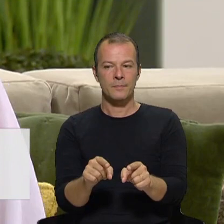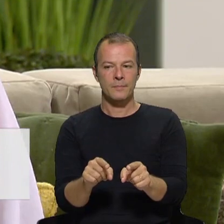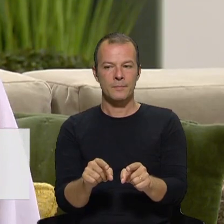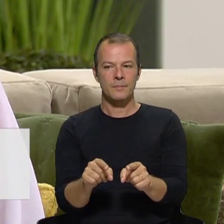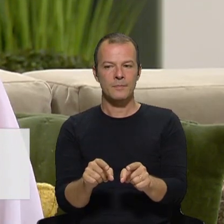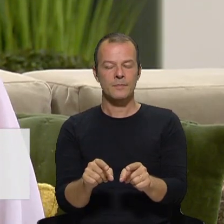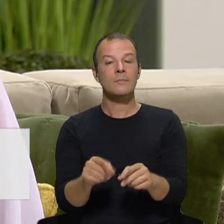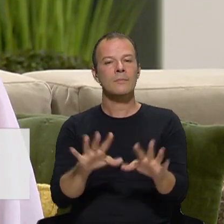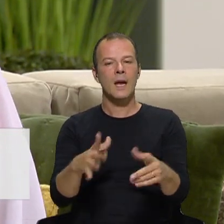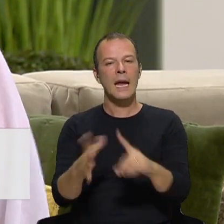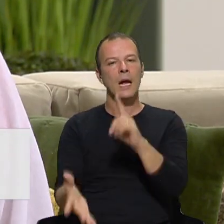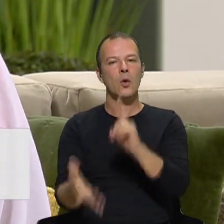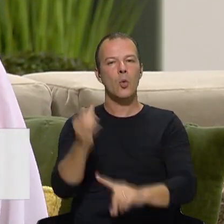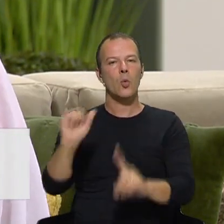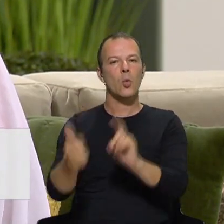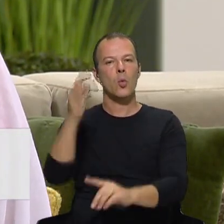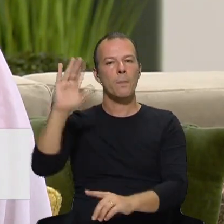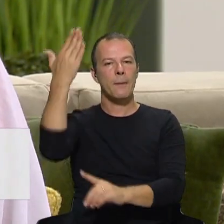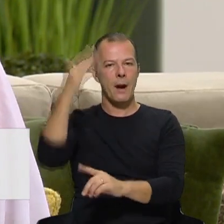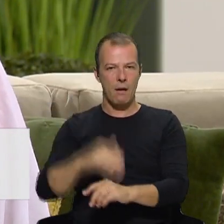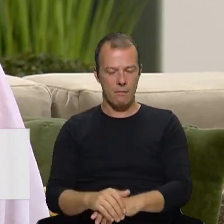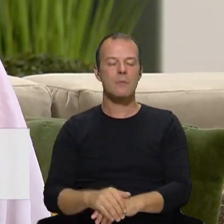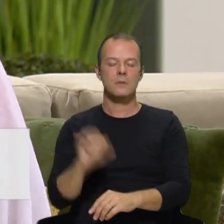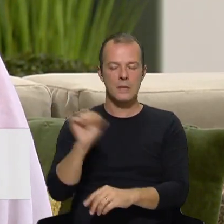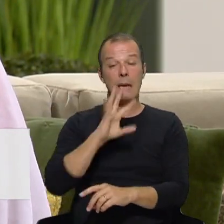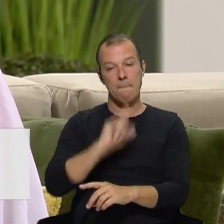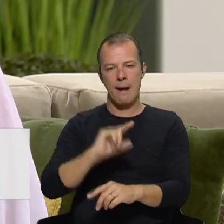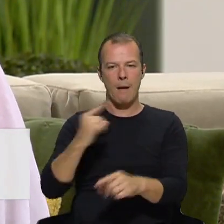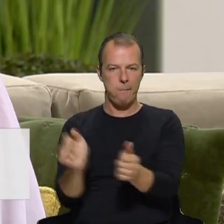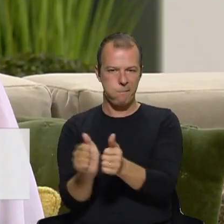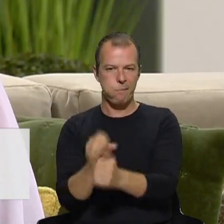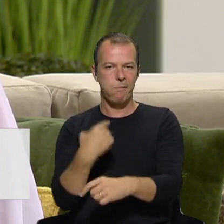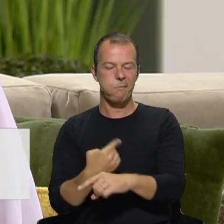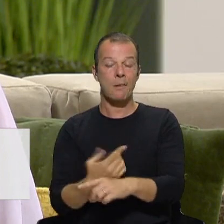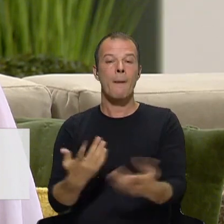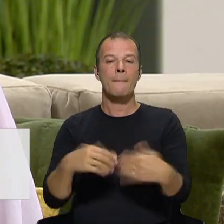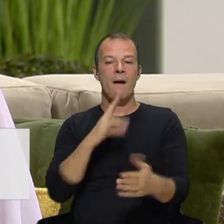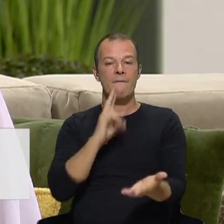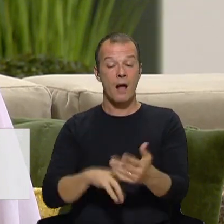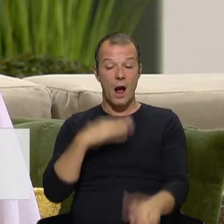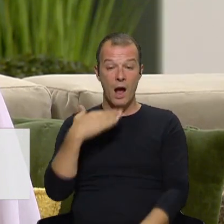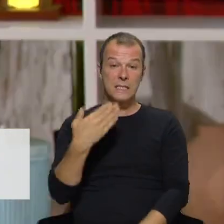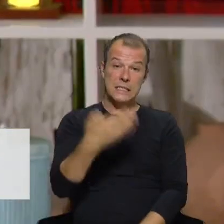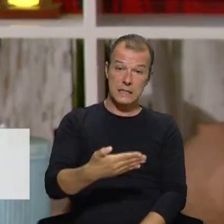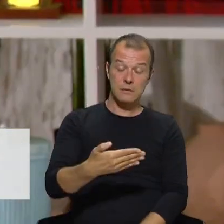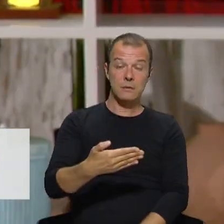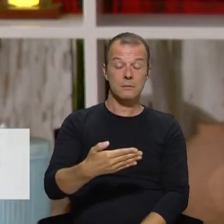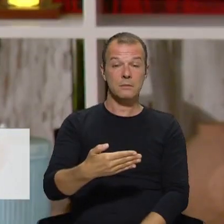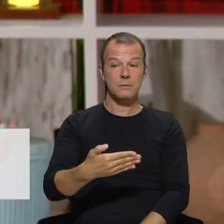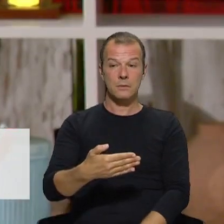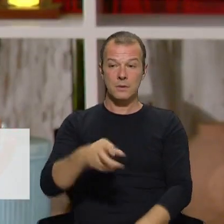o Isso é a tua primeira conquista. É a primeira e da mãe, conquista. Da tua mãe, claro não é? Claro, obviamente. Claro. E a verdade é que tu, aos 7 anos, lá